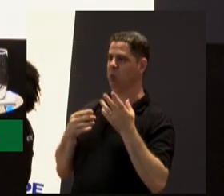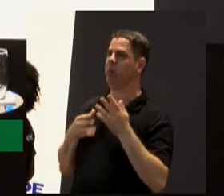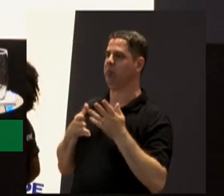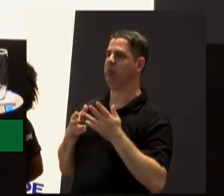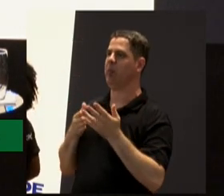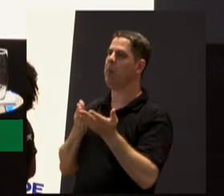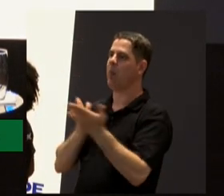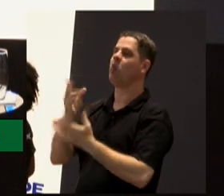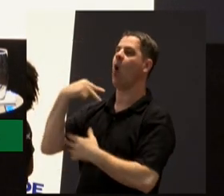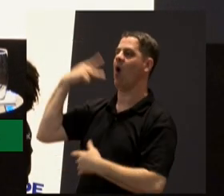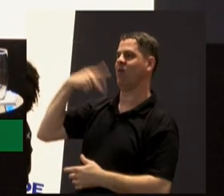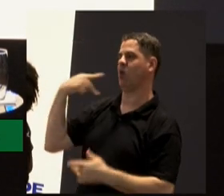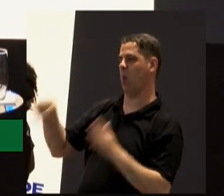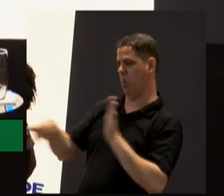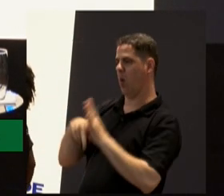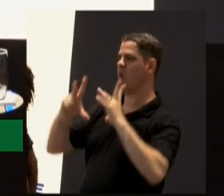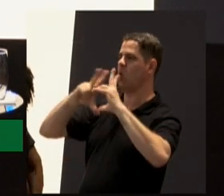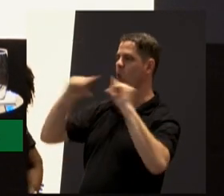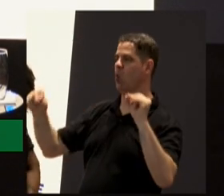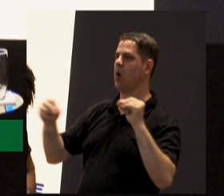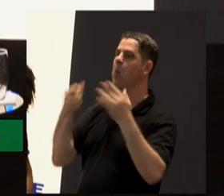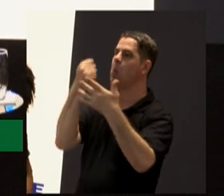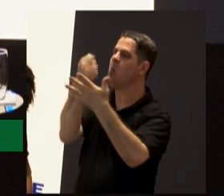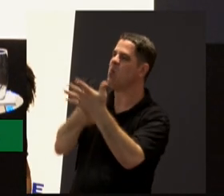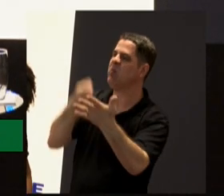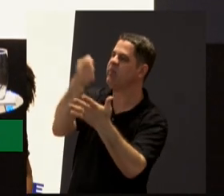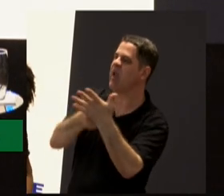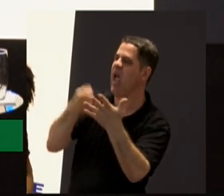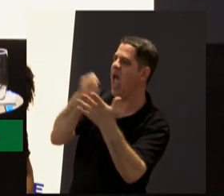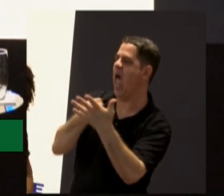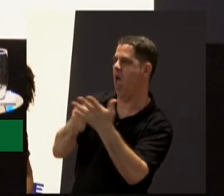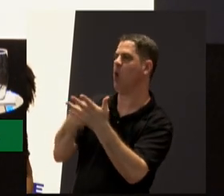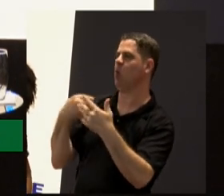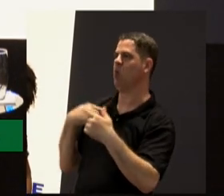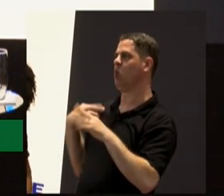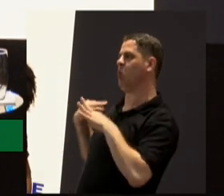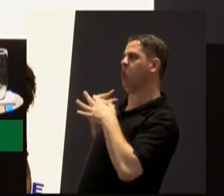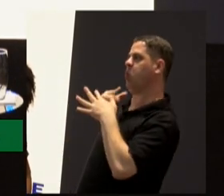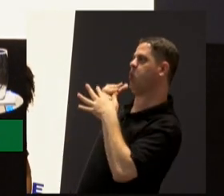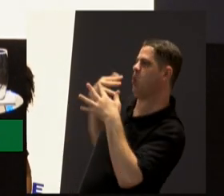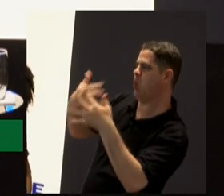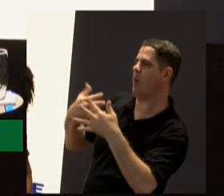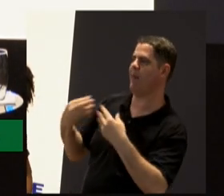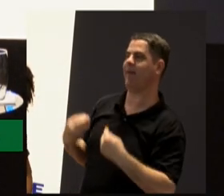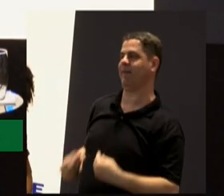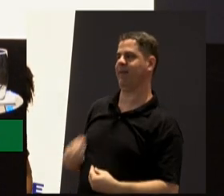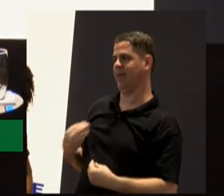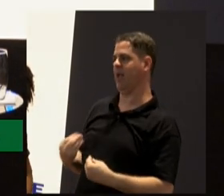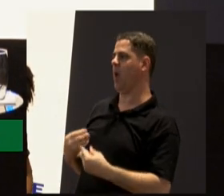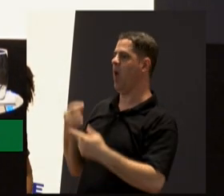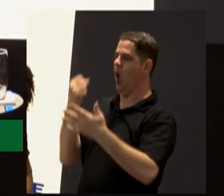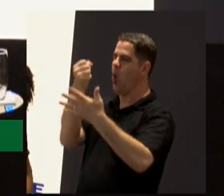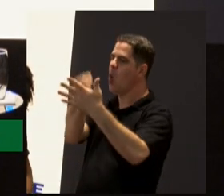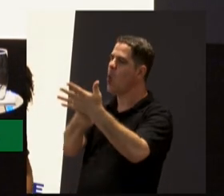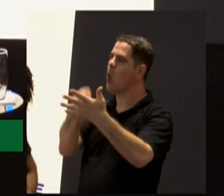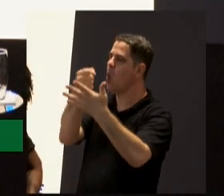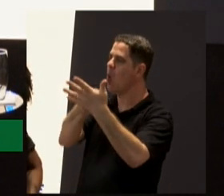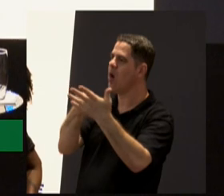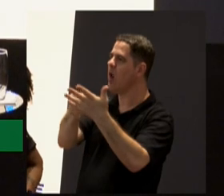cidade. Mas foi a militância que me trouxe para isso. Mais que a militância, foi a dona